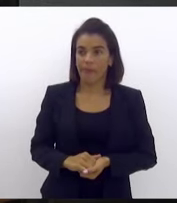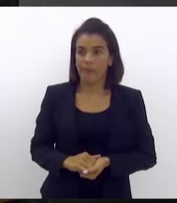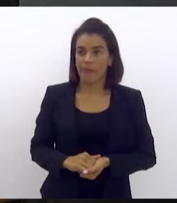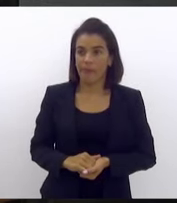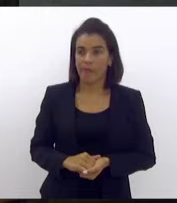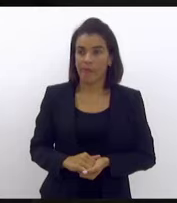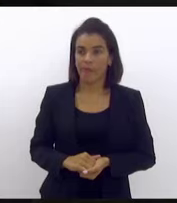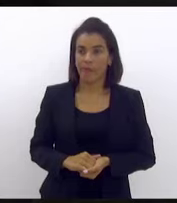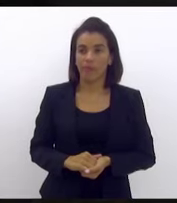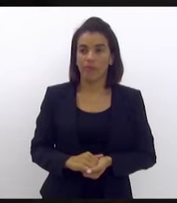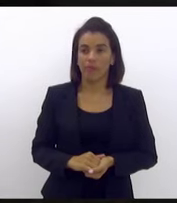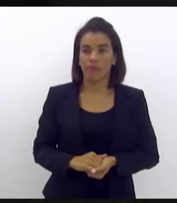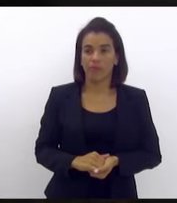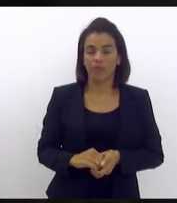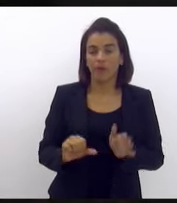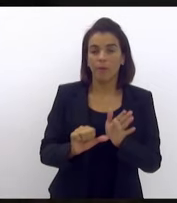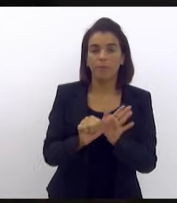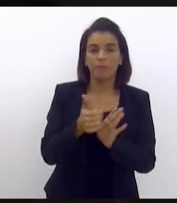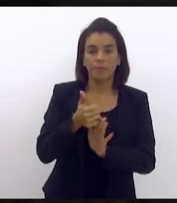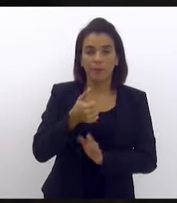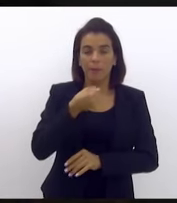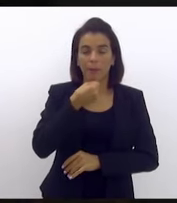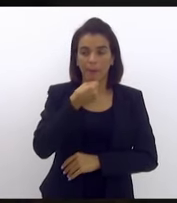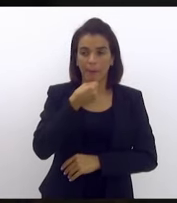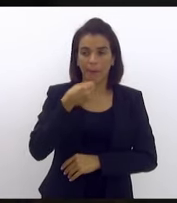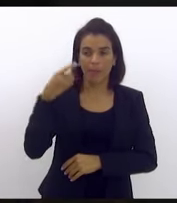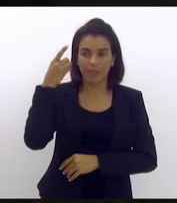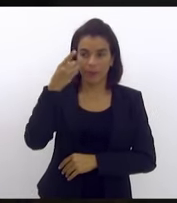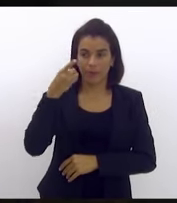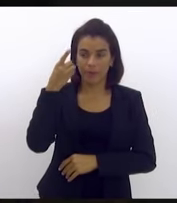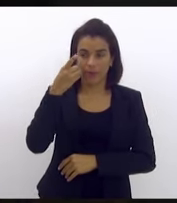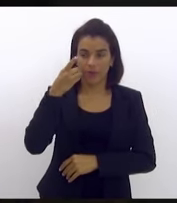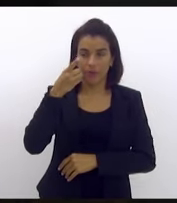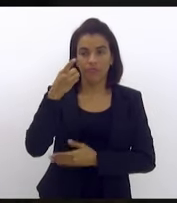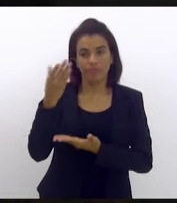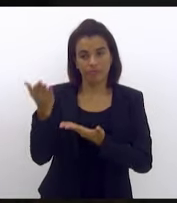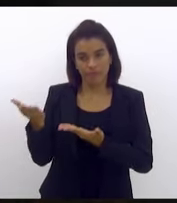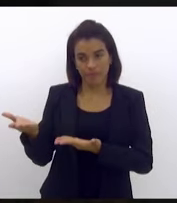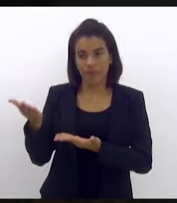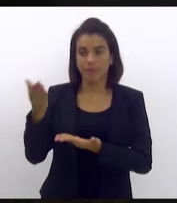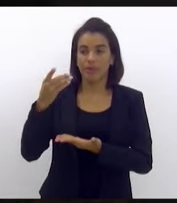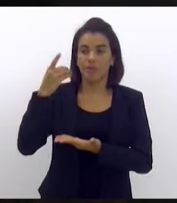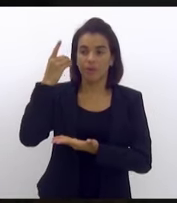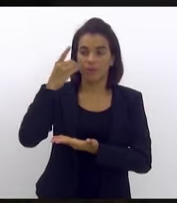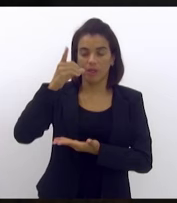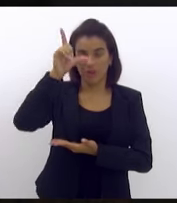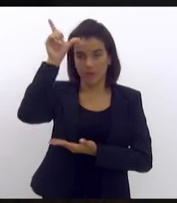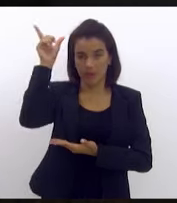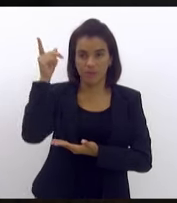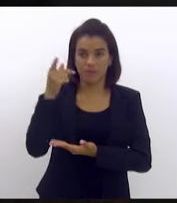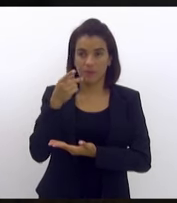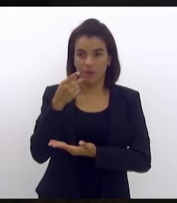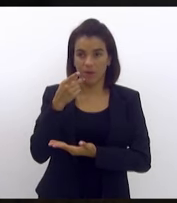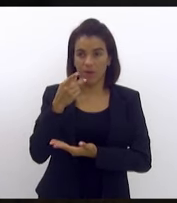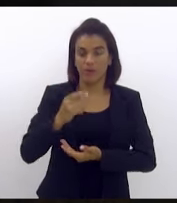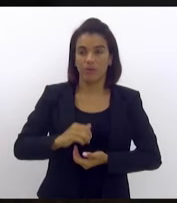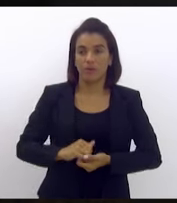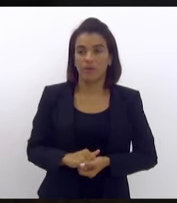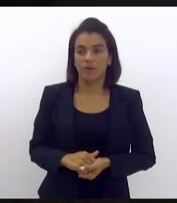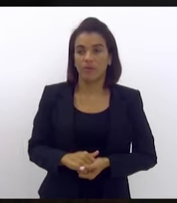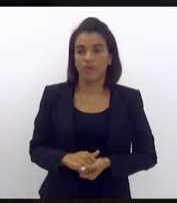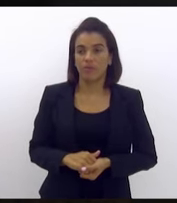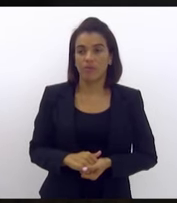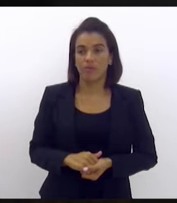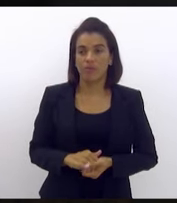Está escrito, primeiro orador escrito é o nobre deputado Luiz Paulo Corrêa da Rocha. Vossa